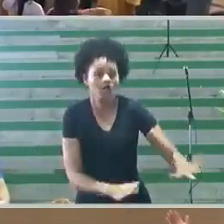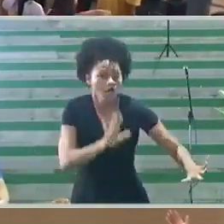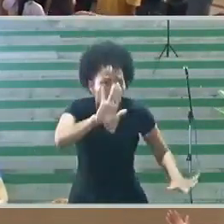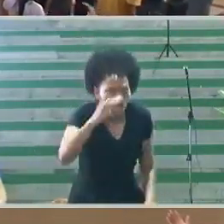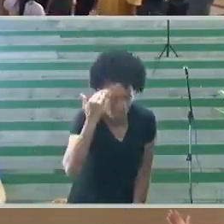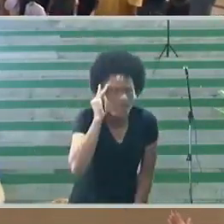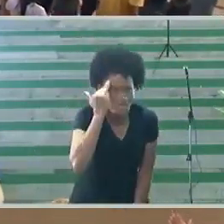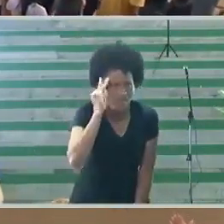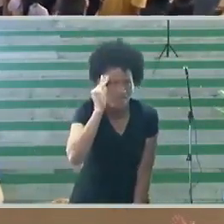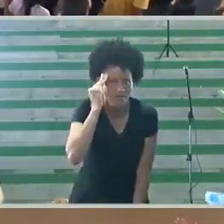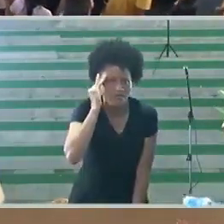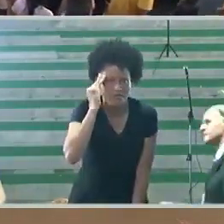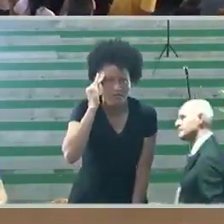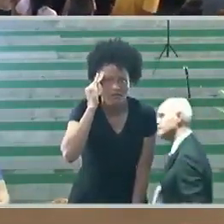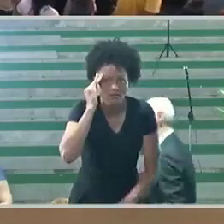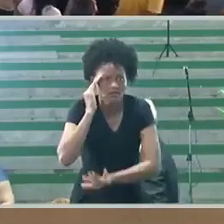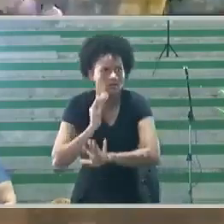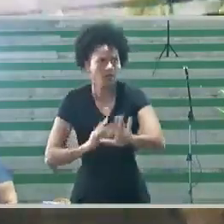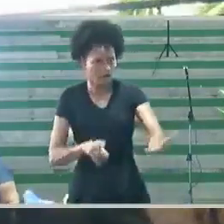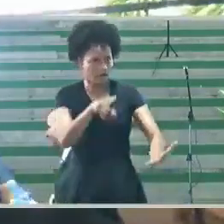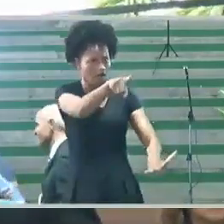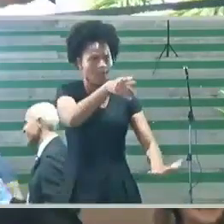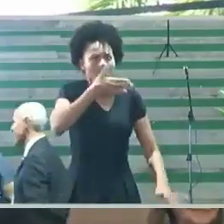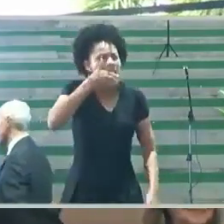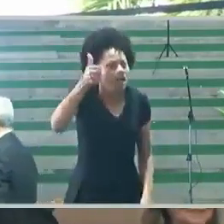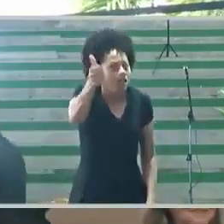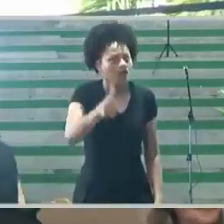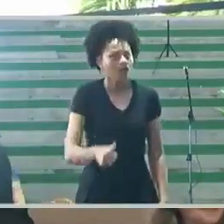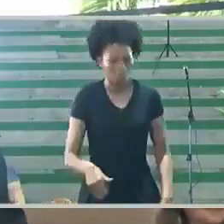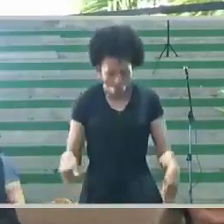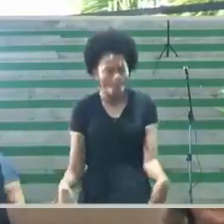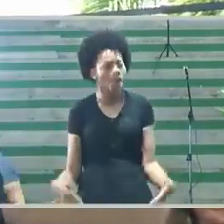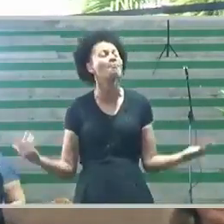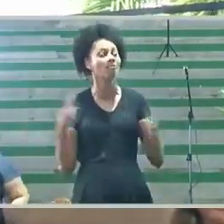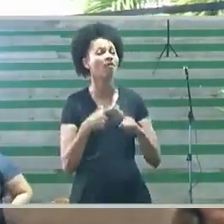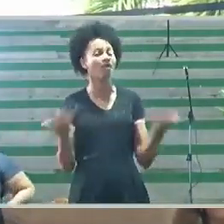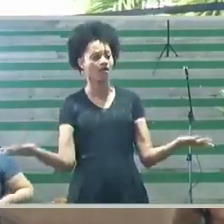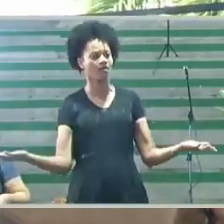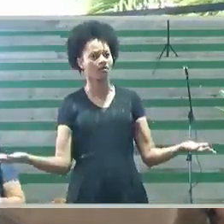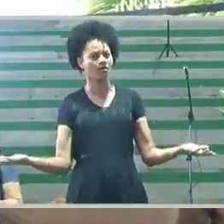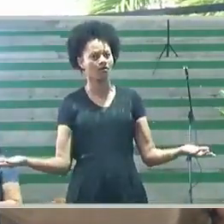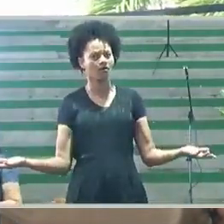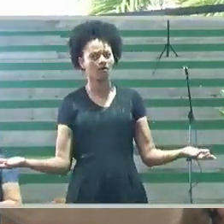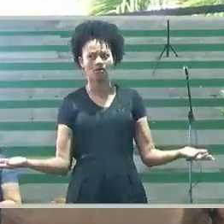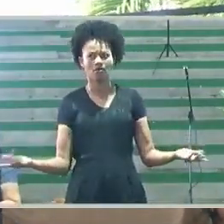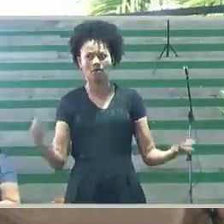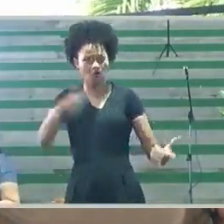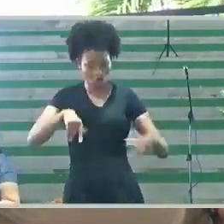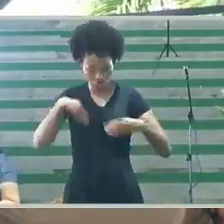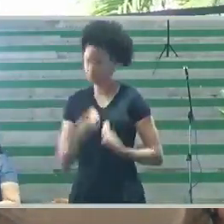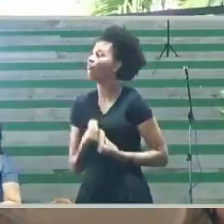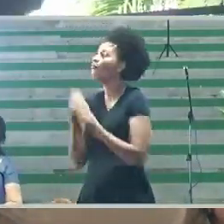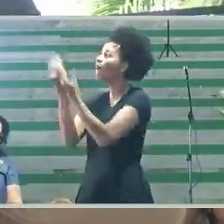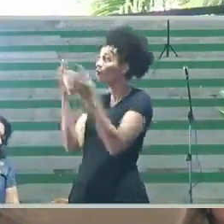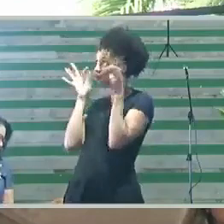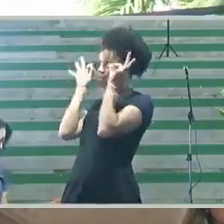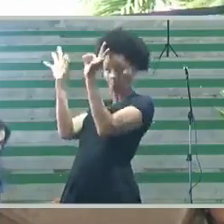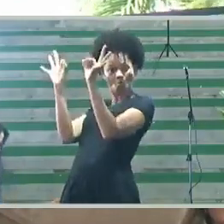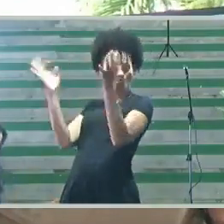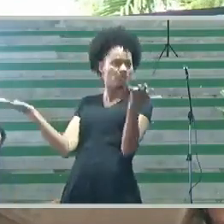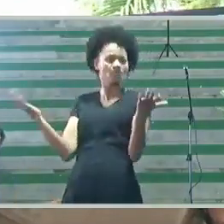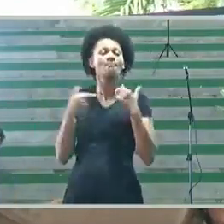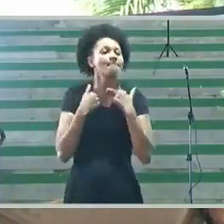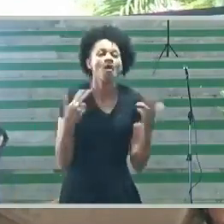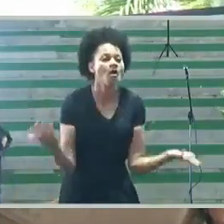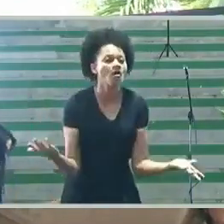Entendeu? Então você pode fazer melhor que isso aí. Que culto tu trouxe pra oferecer pra Ele?